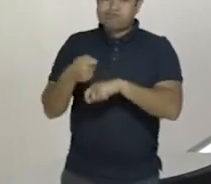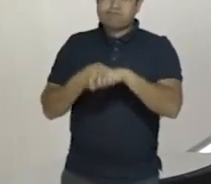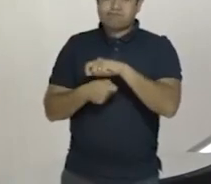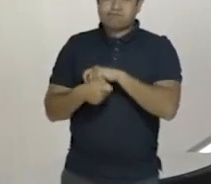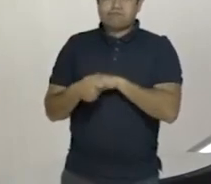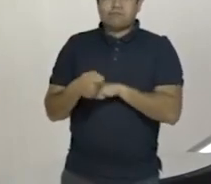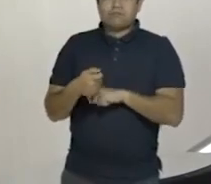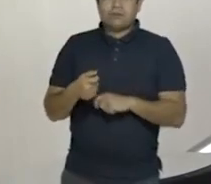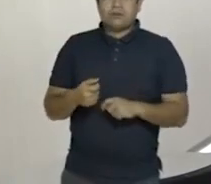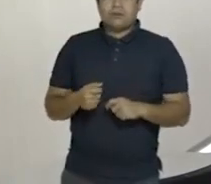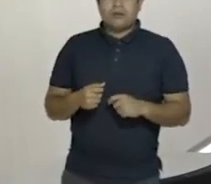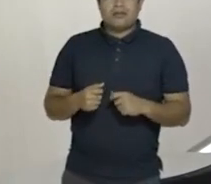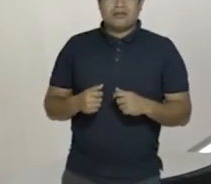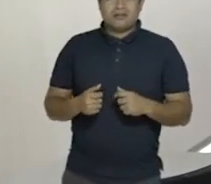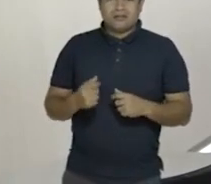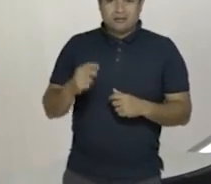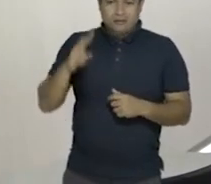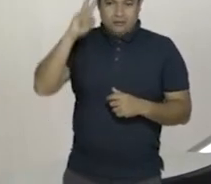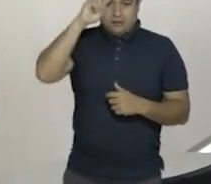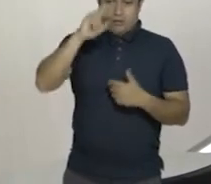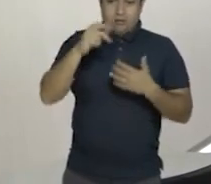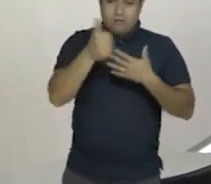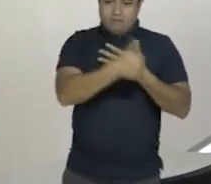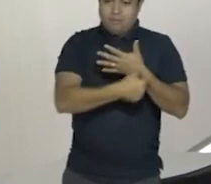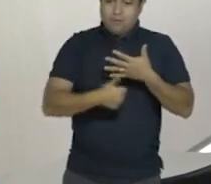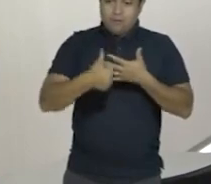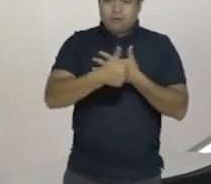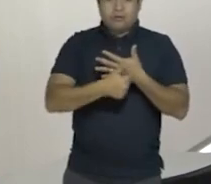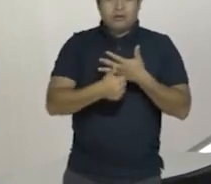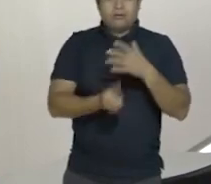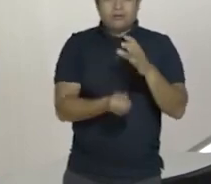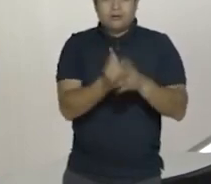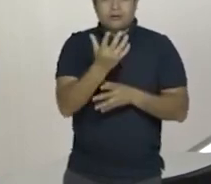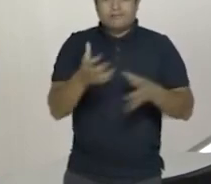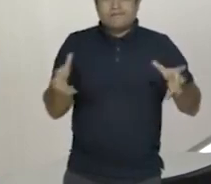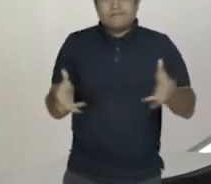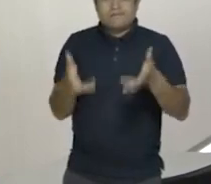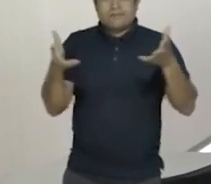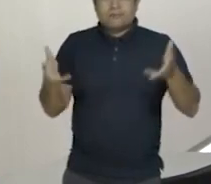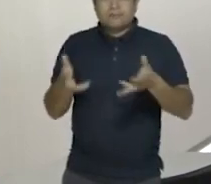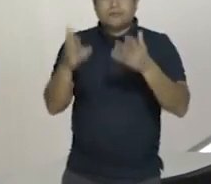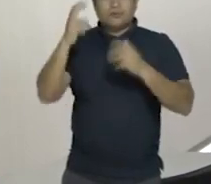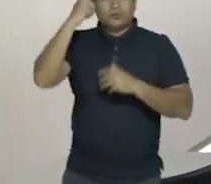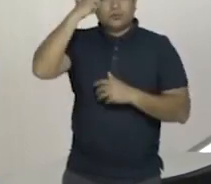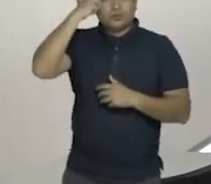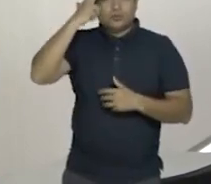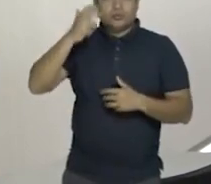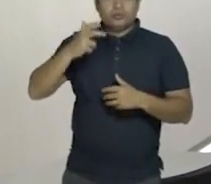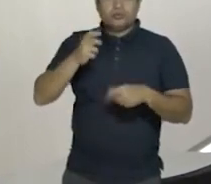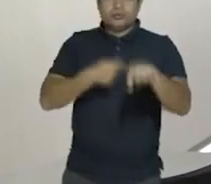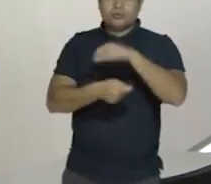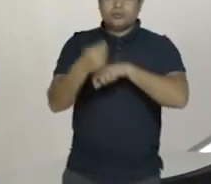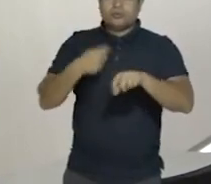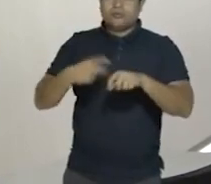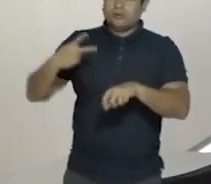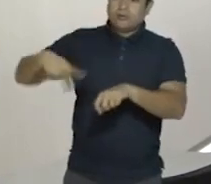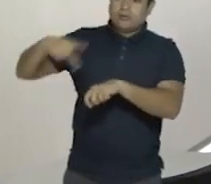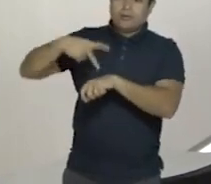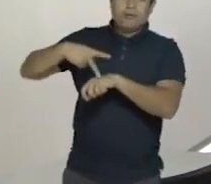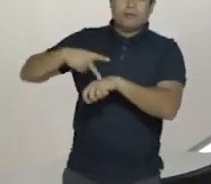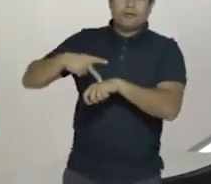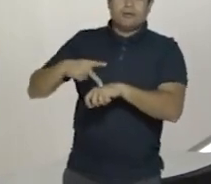o Mercosul que foi criado para incentivar a cultura e economia dos países em até